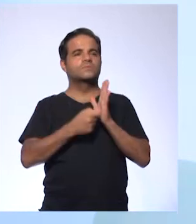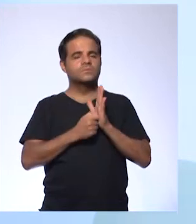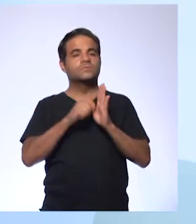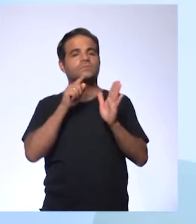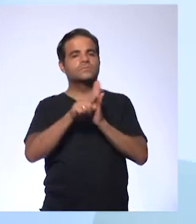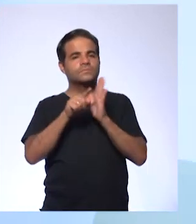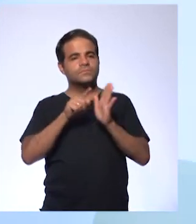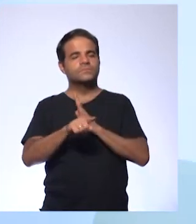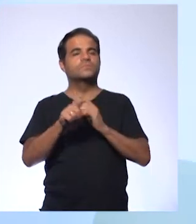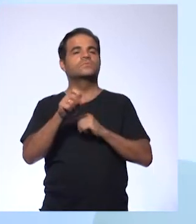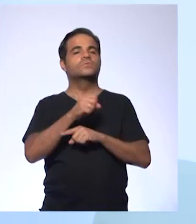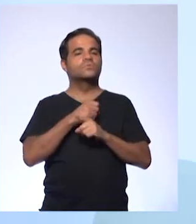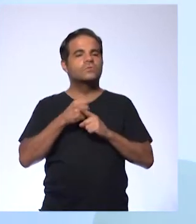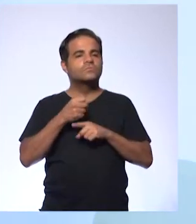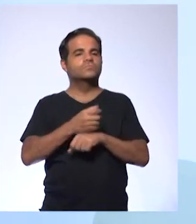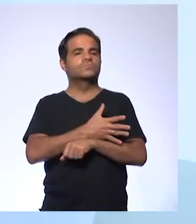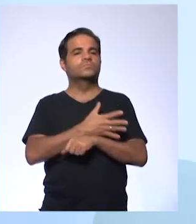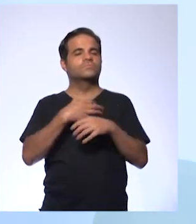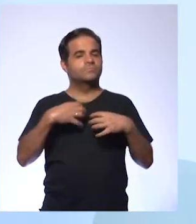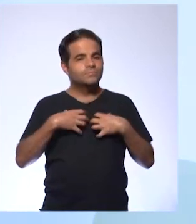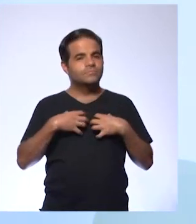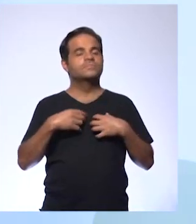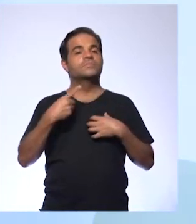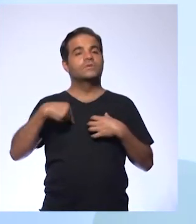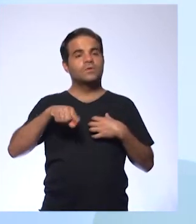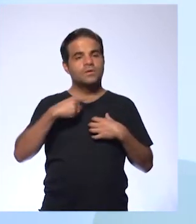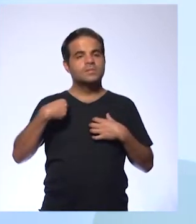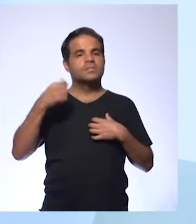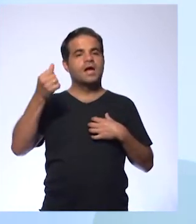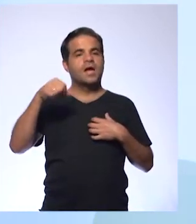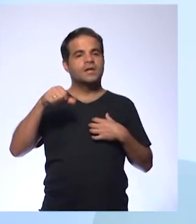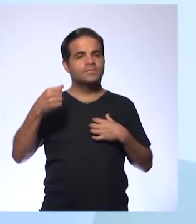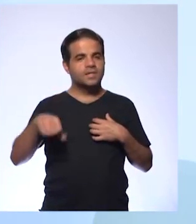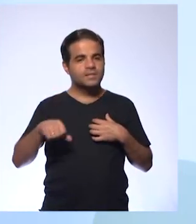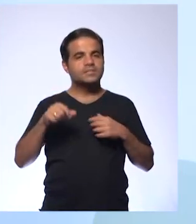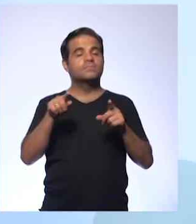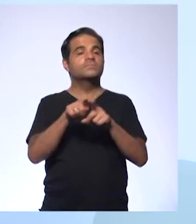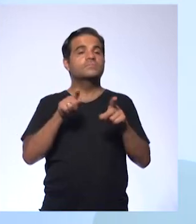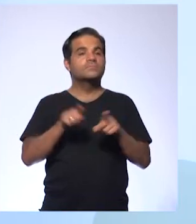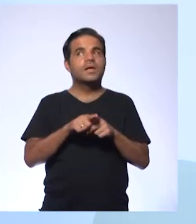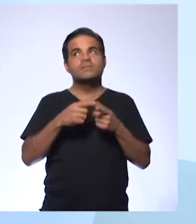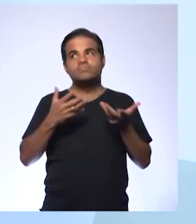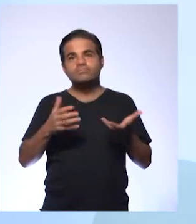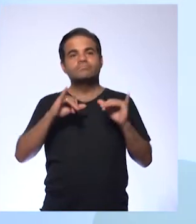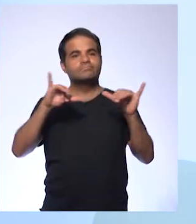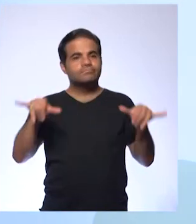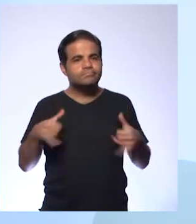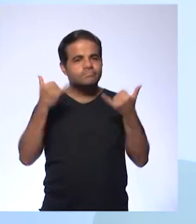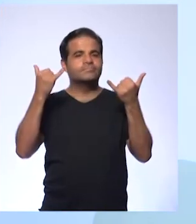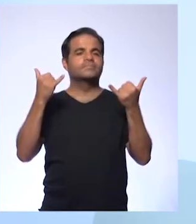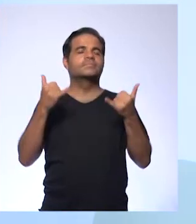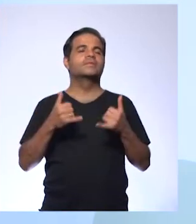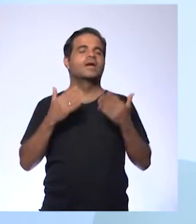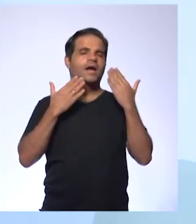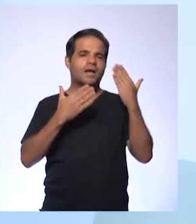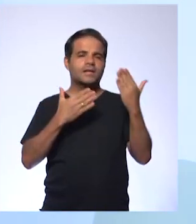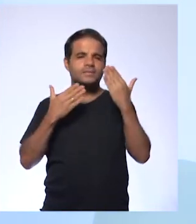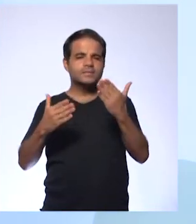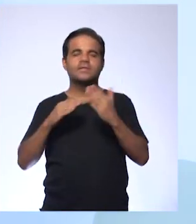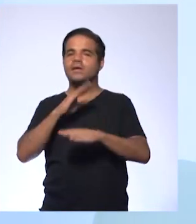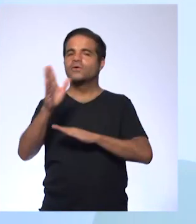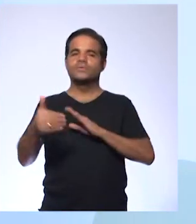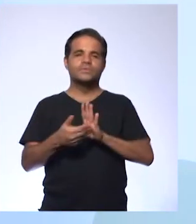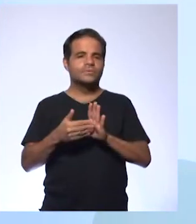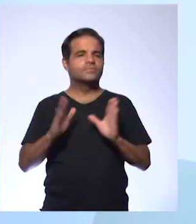questionário socioemocional, que é a nossa autoavaliação. E, assim, eu já quero aproveitar para agradecer todos que